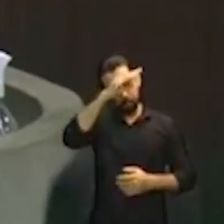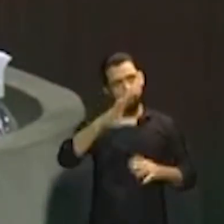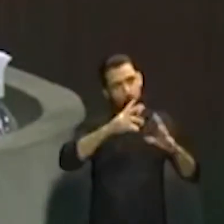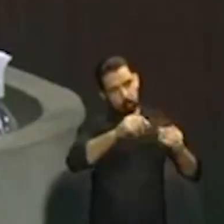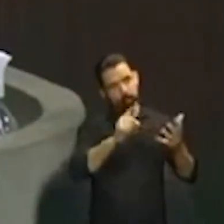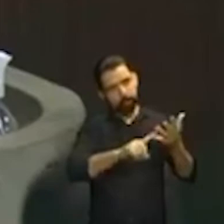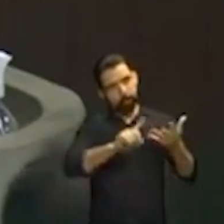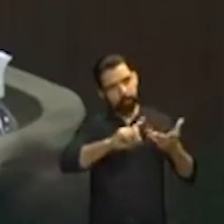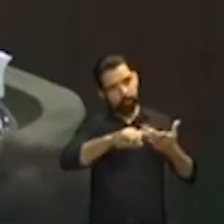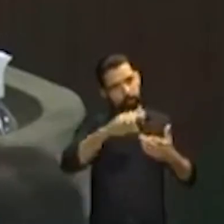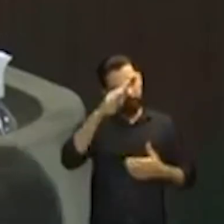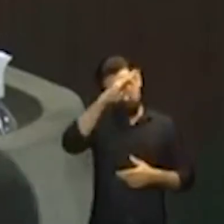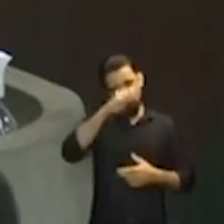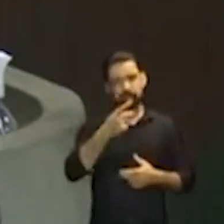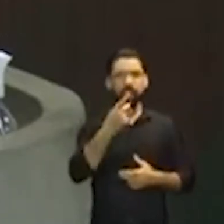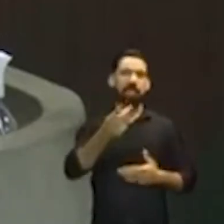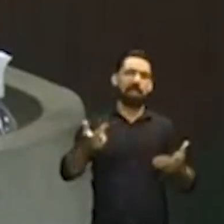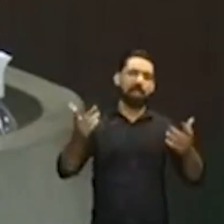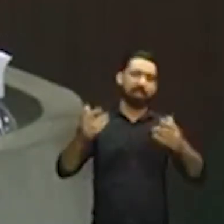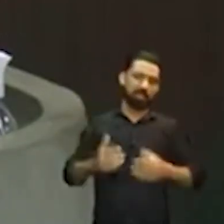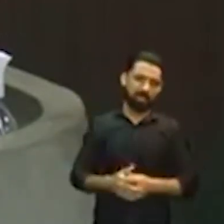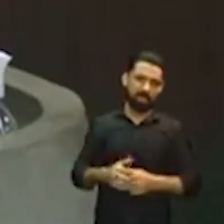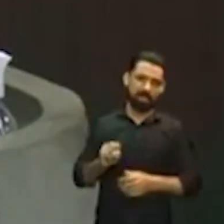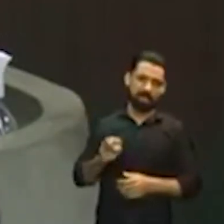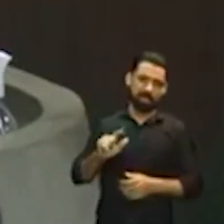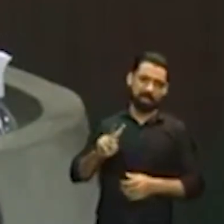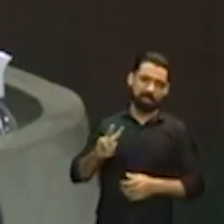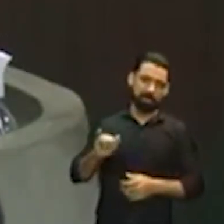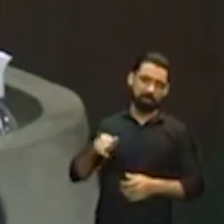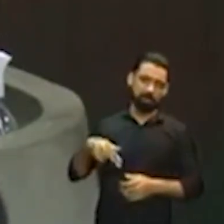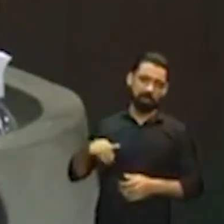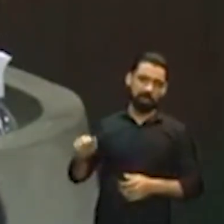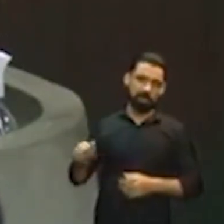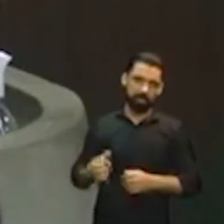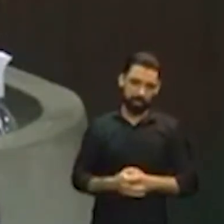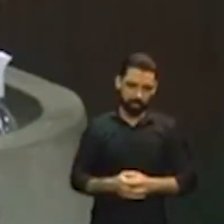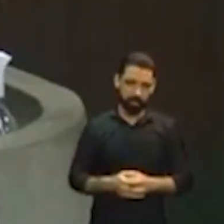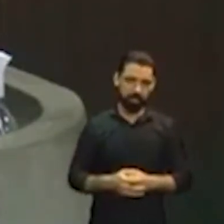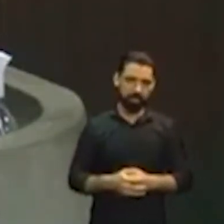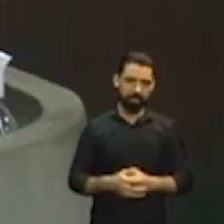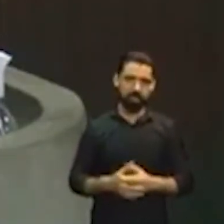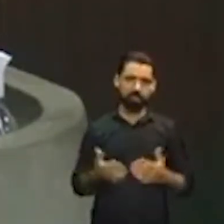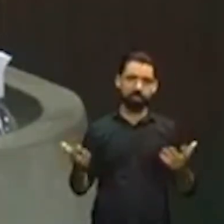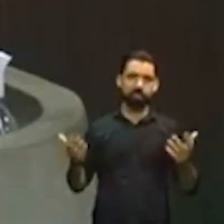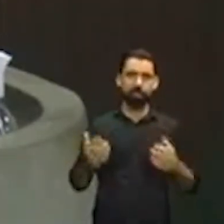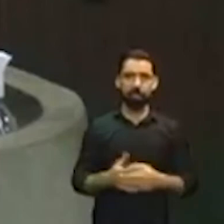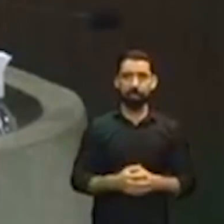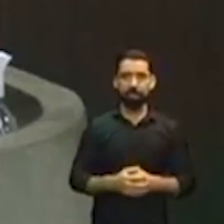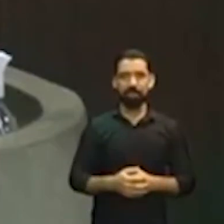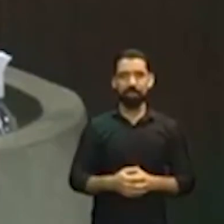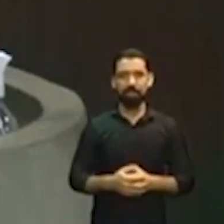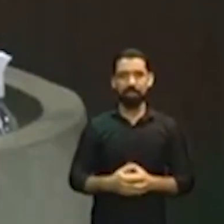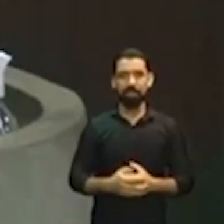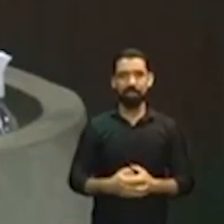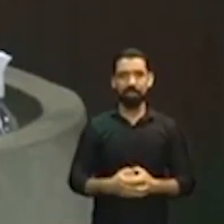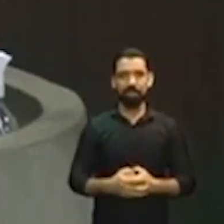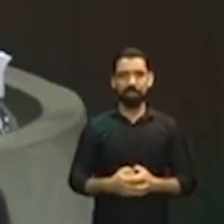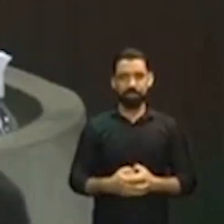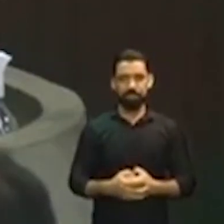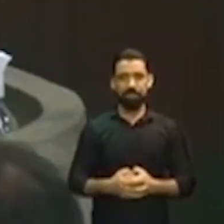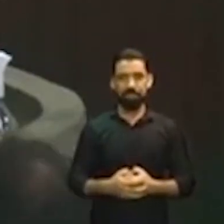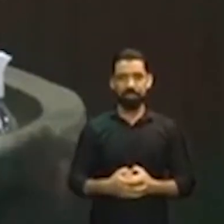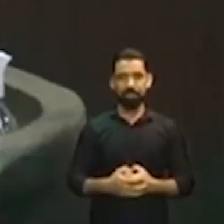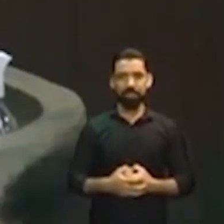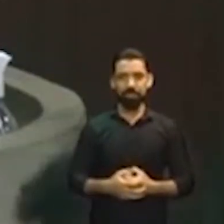é Bolsonaro. Que conversa é essa, doutora Silvana? Que conversa é essa? Eu vou dar a parte aqui, senão eu tenho um colapso do coração aqui.